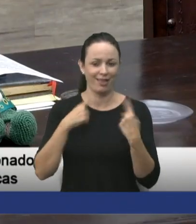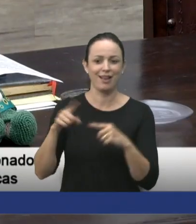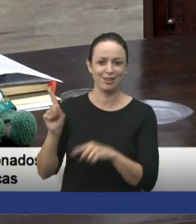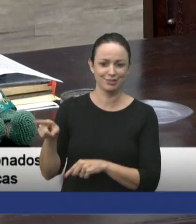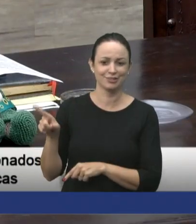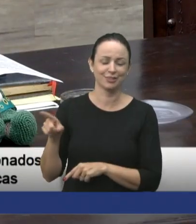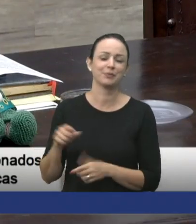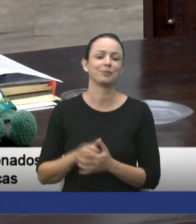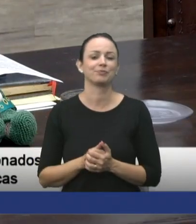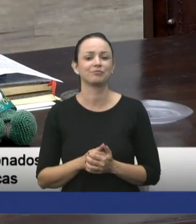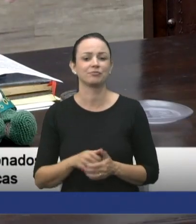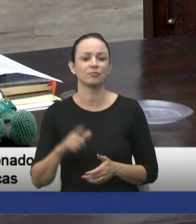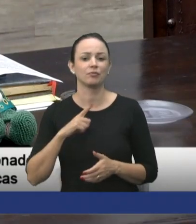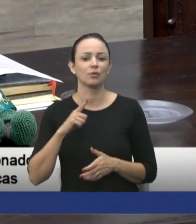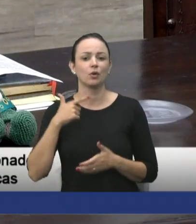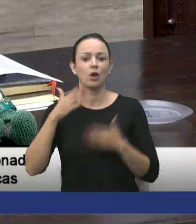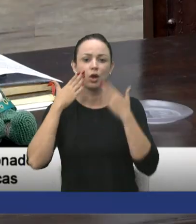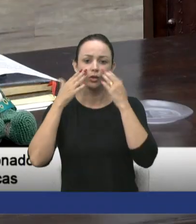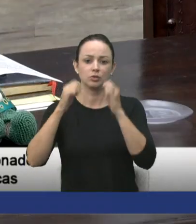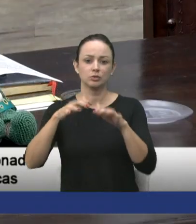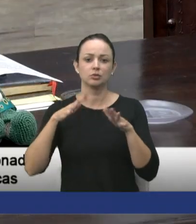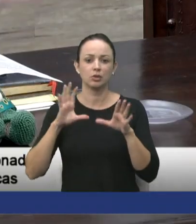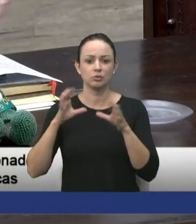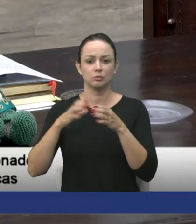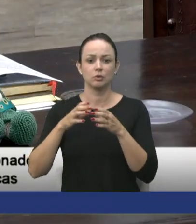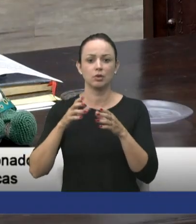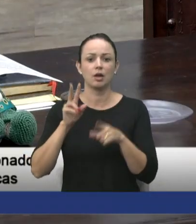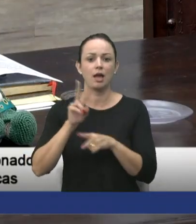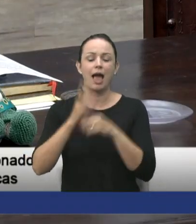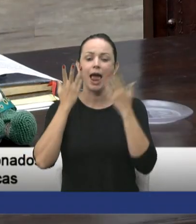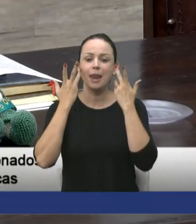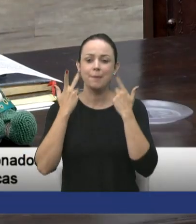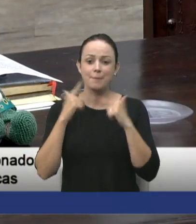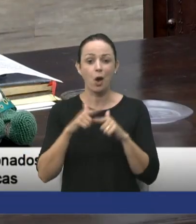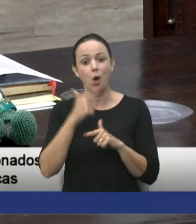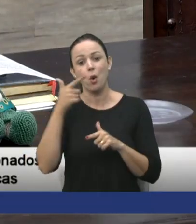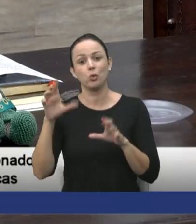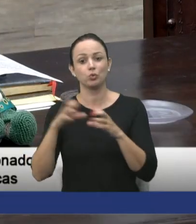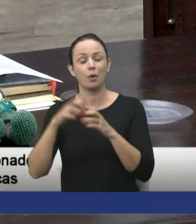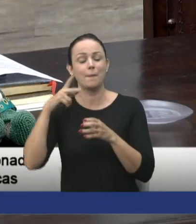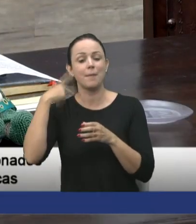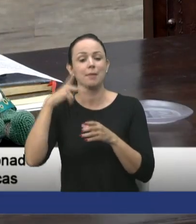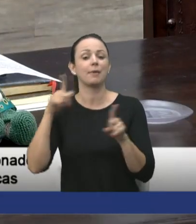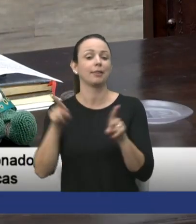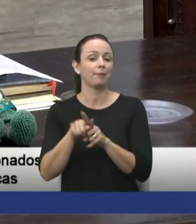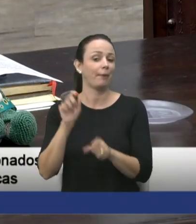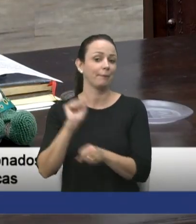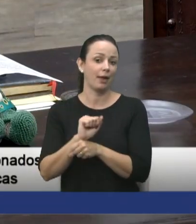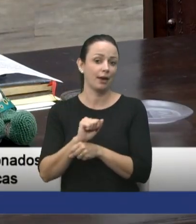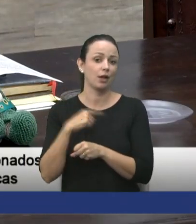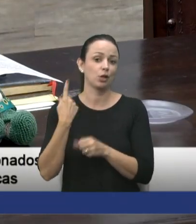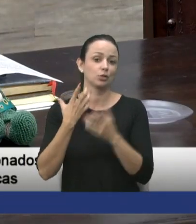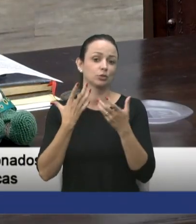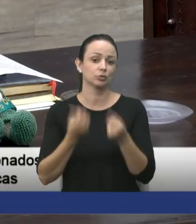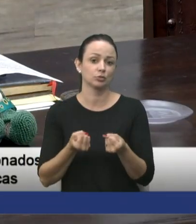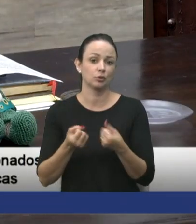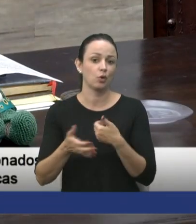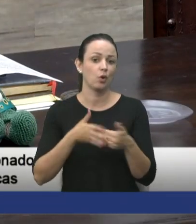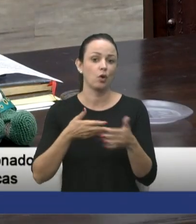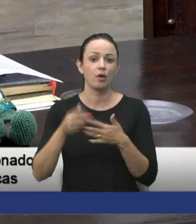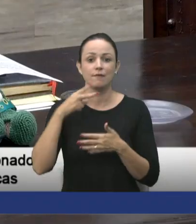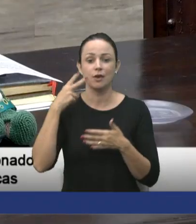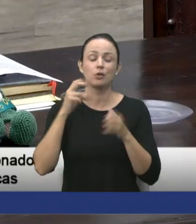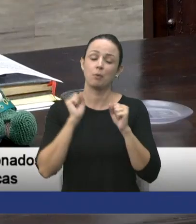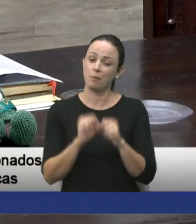vem vai ter uma audiência pública da causa animal, que é outra frente parlamentar que estava parada e a gente assumiu. Qualquer vereador pode